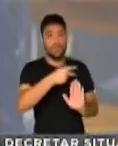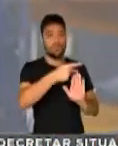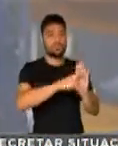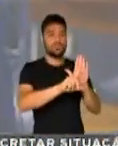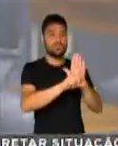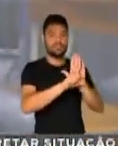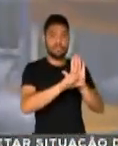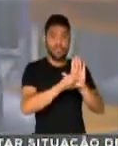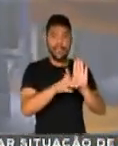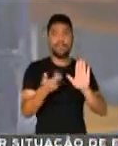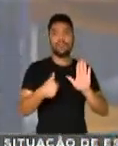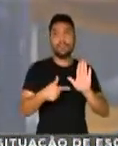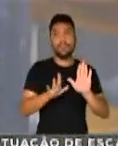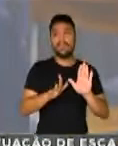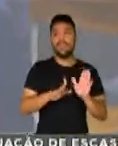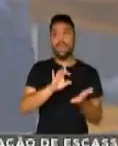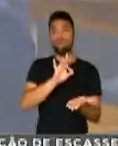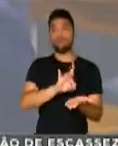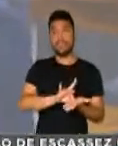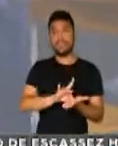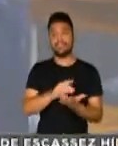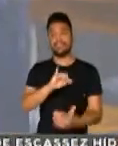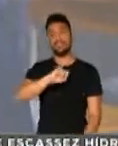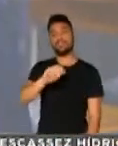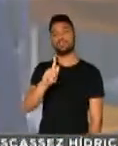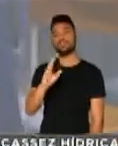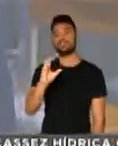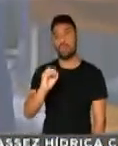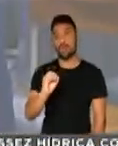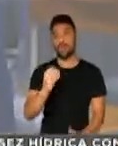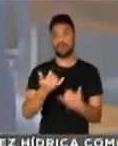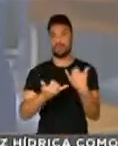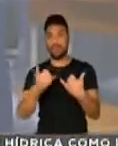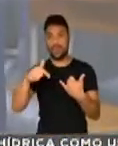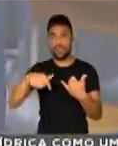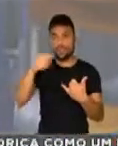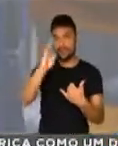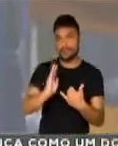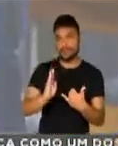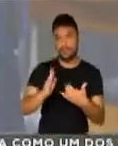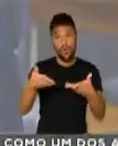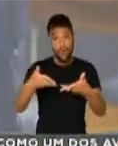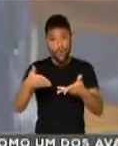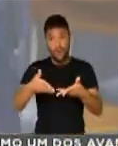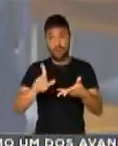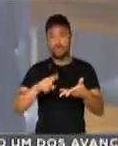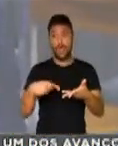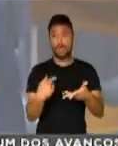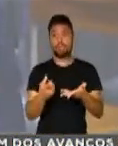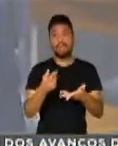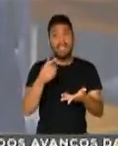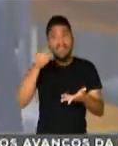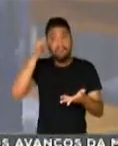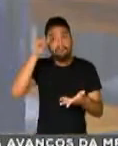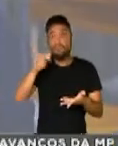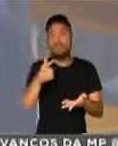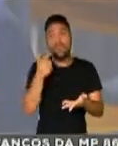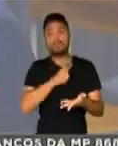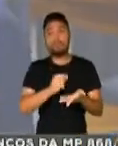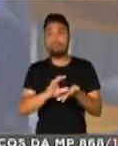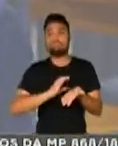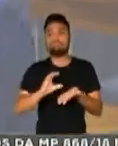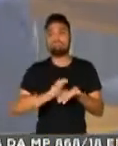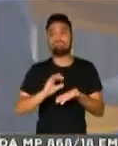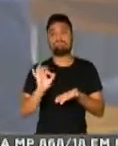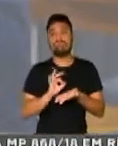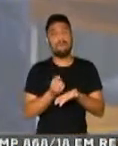lei que regulamenta os jogos no nosso país. Hoje, nós estamos abrindo mão de uma receita bilionária, uma arrecadação bilionária, abrindo